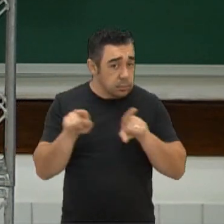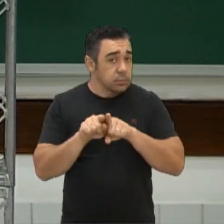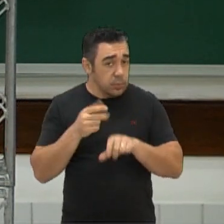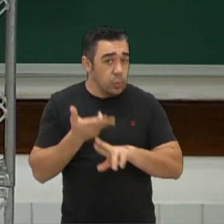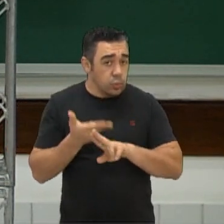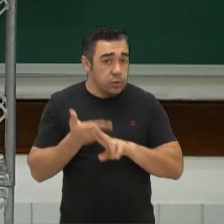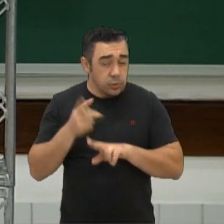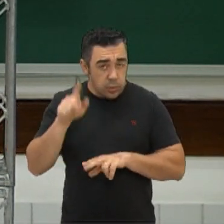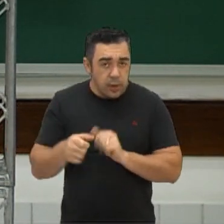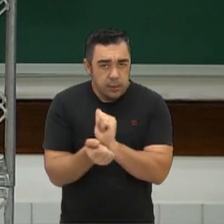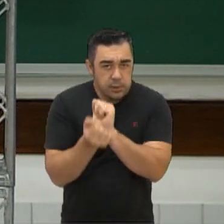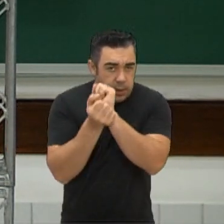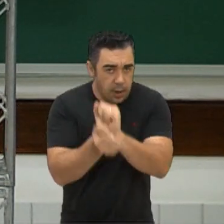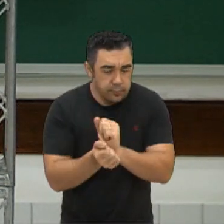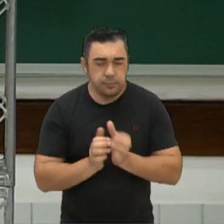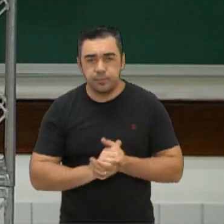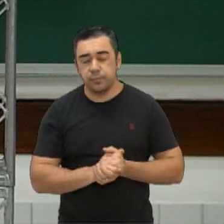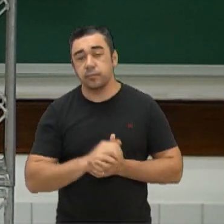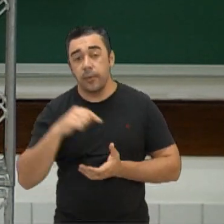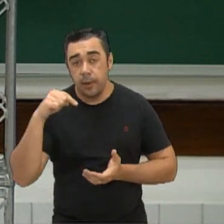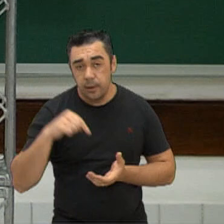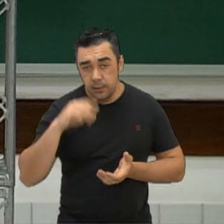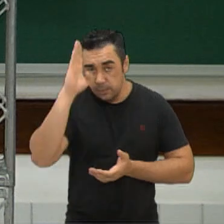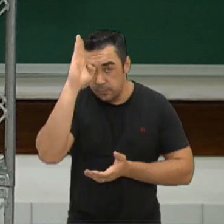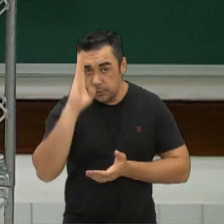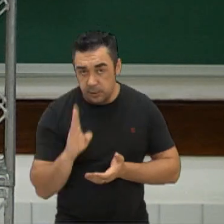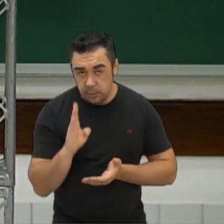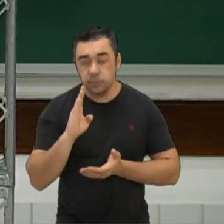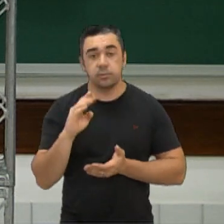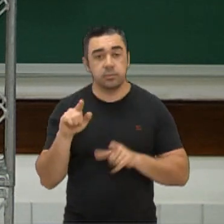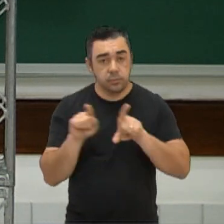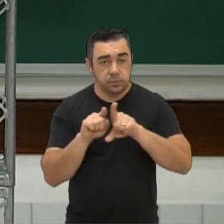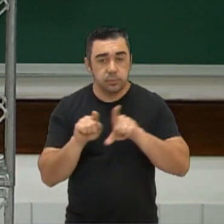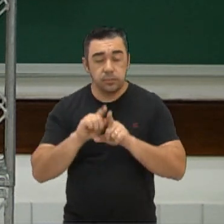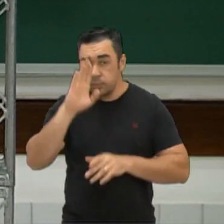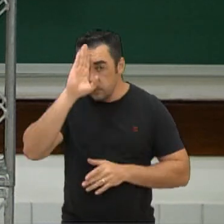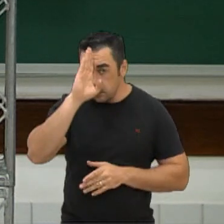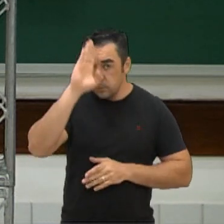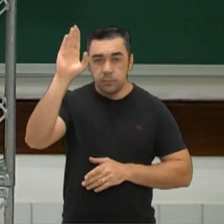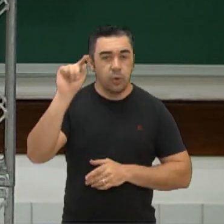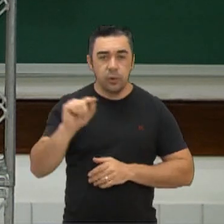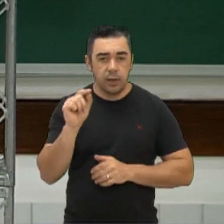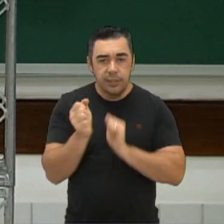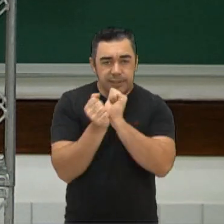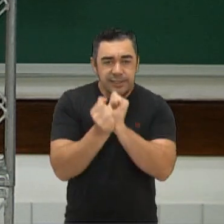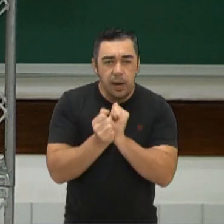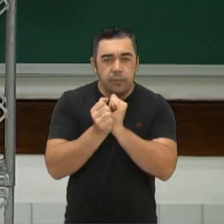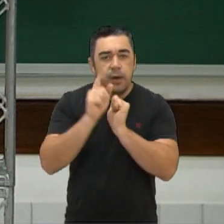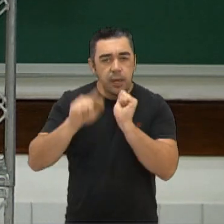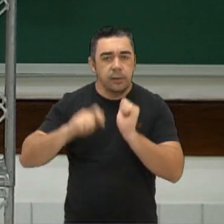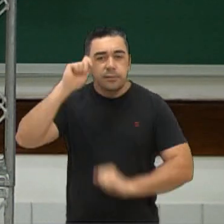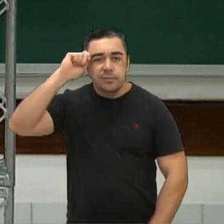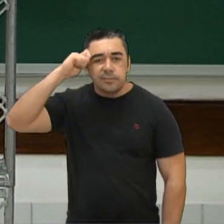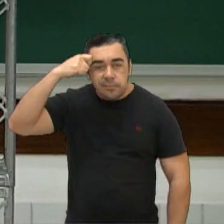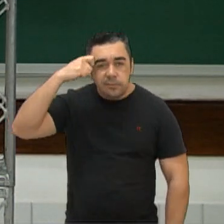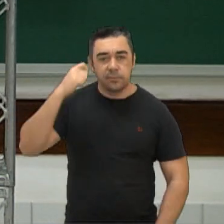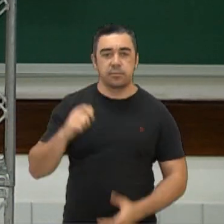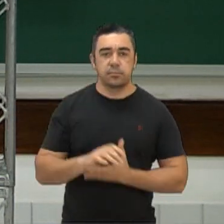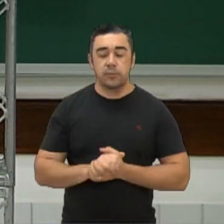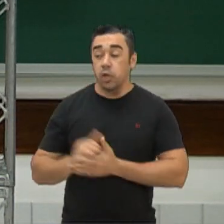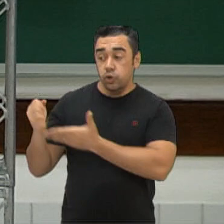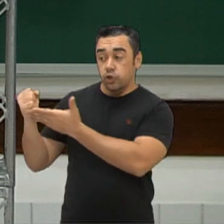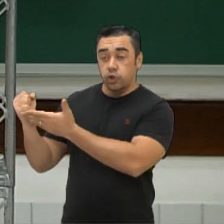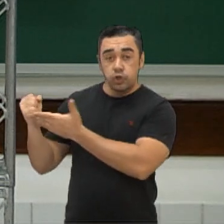utilizamos a mão de obra escrava. Aqui no Brasil, a mão de obra escrava foi predominantemente africana, nós trouxemos